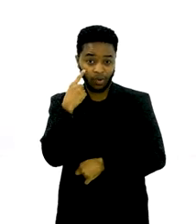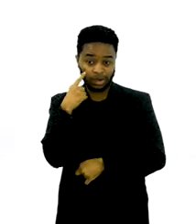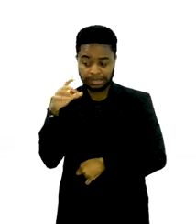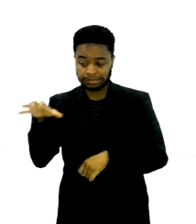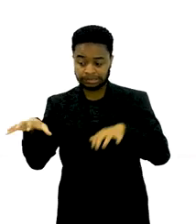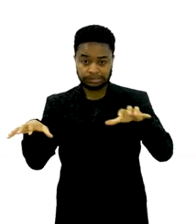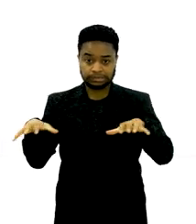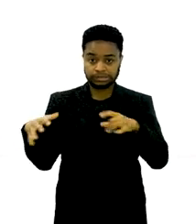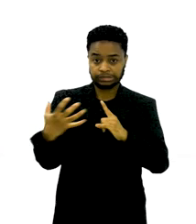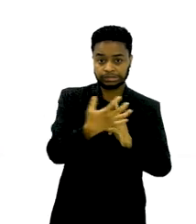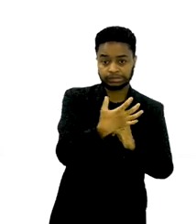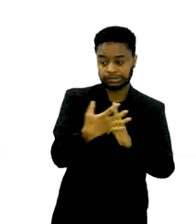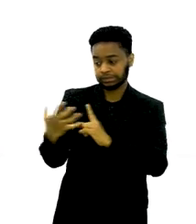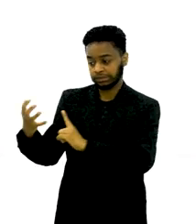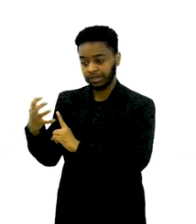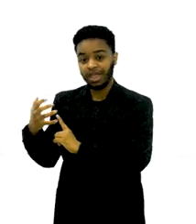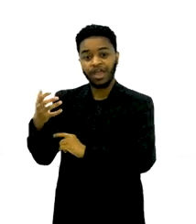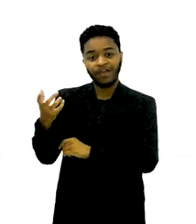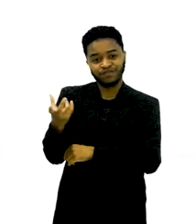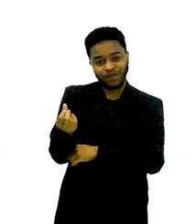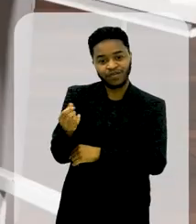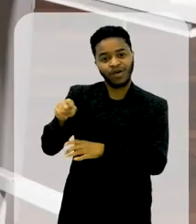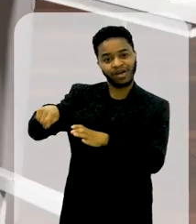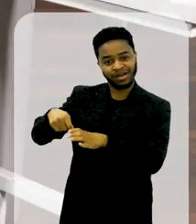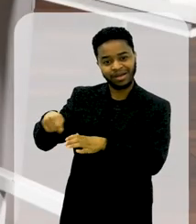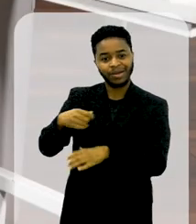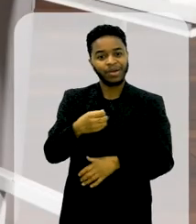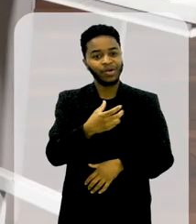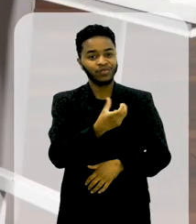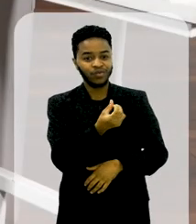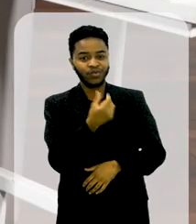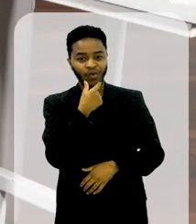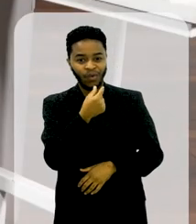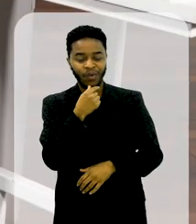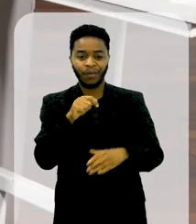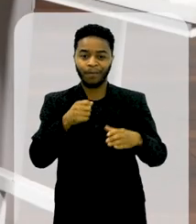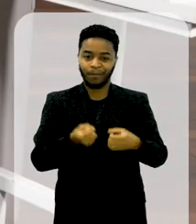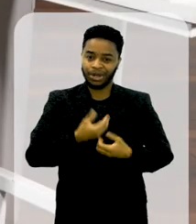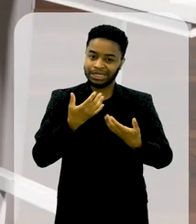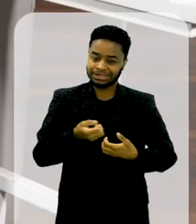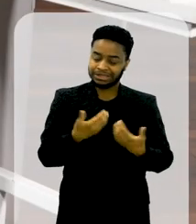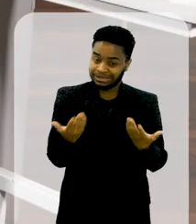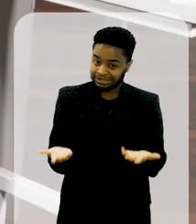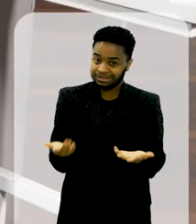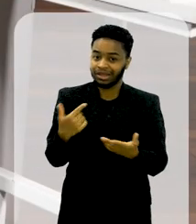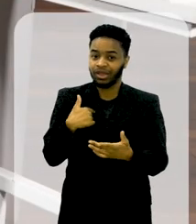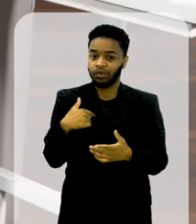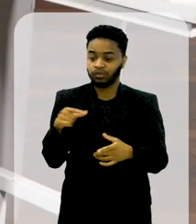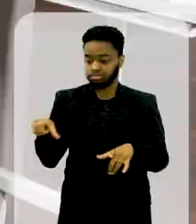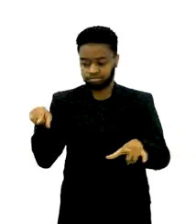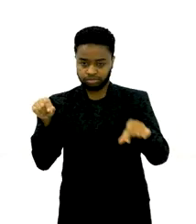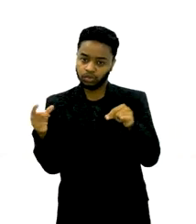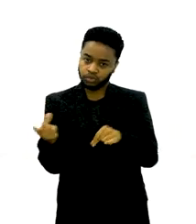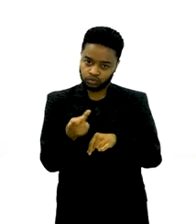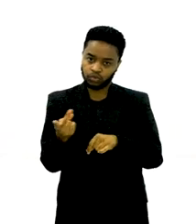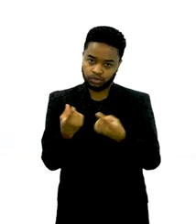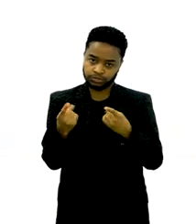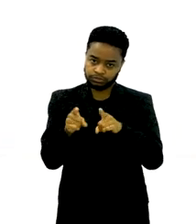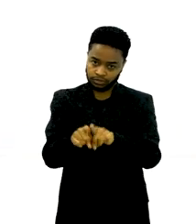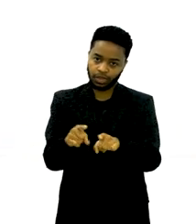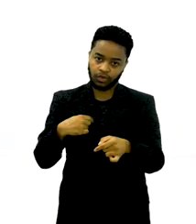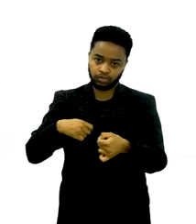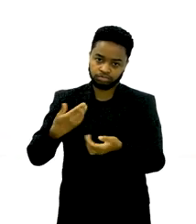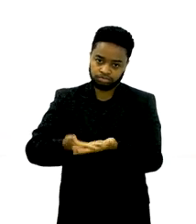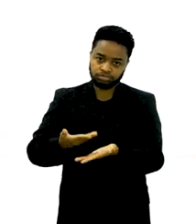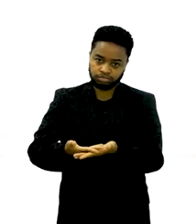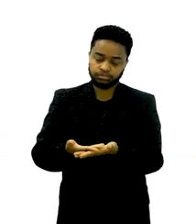influências que viam da minha avó da Gastronomia e o meu avô da poesia eh e eu acabei fazendo as duas universidades ao